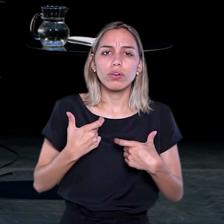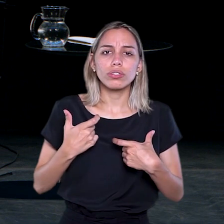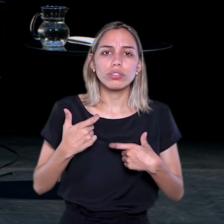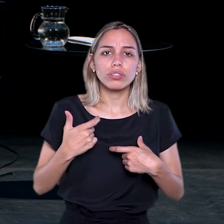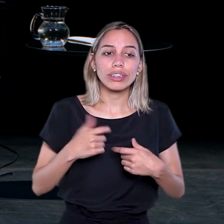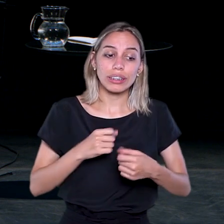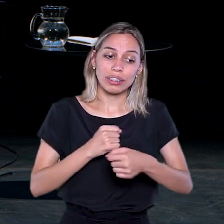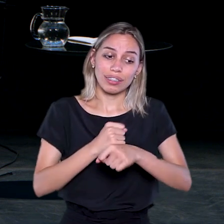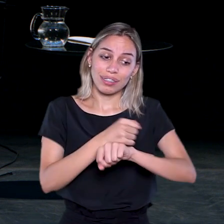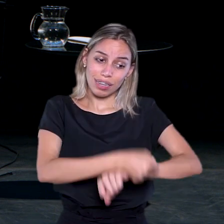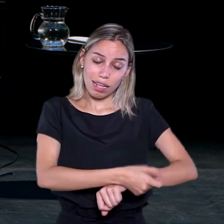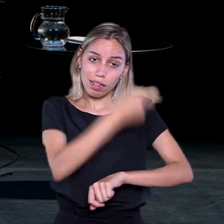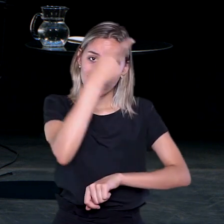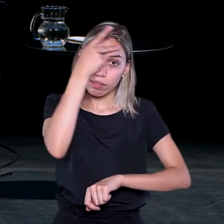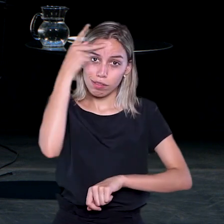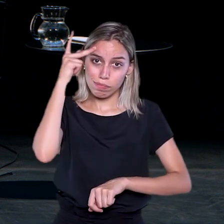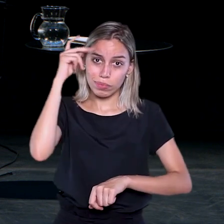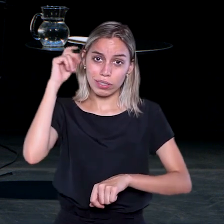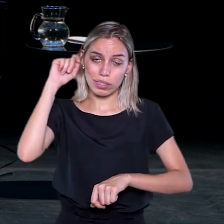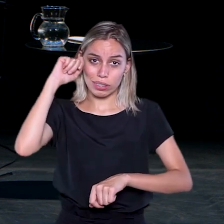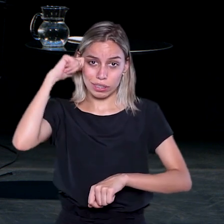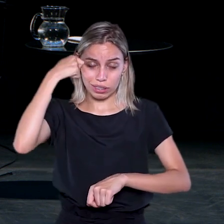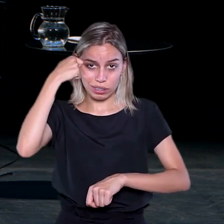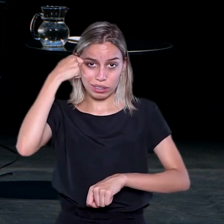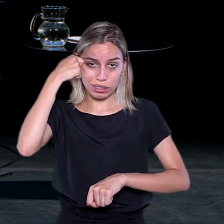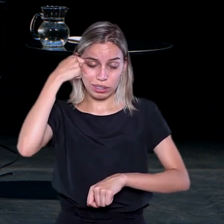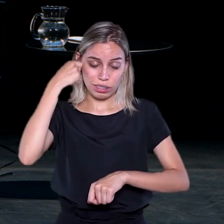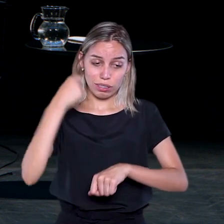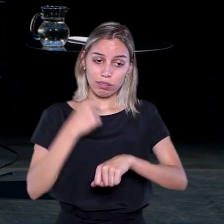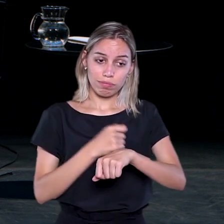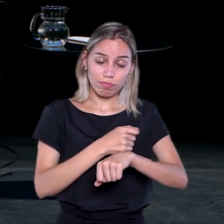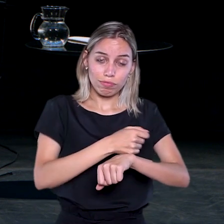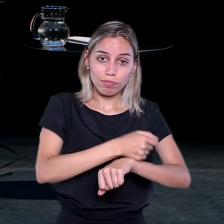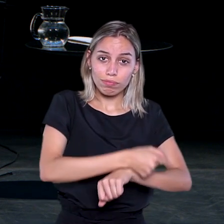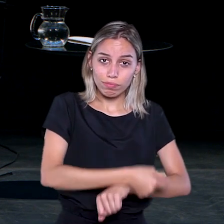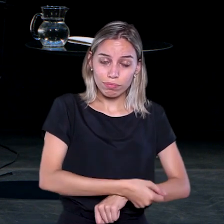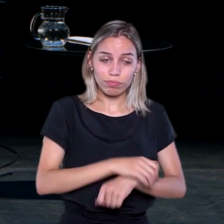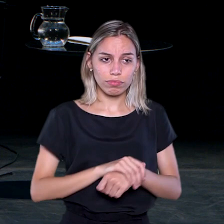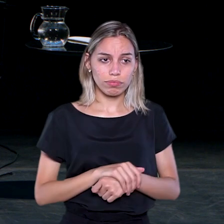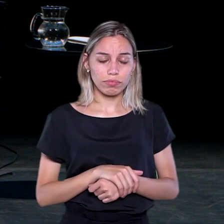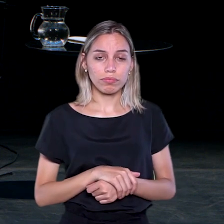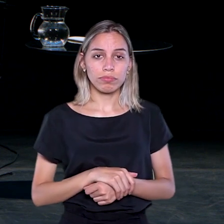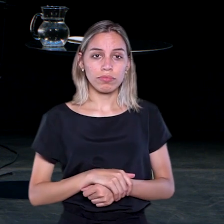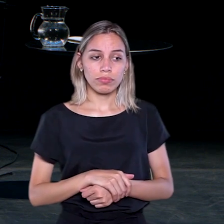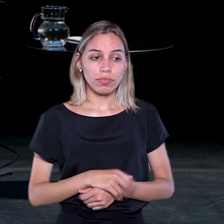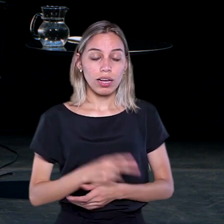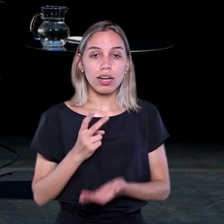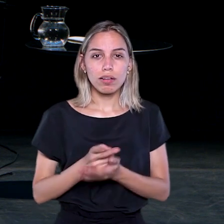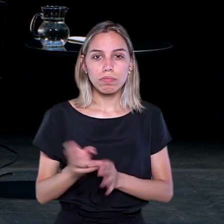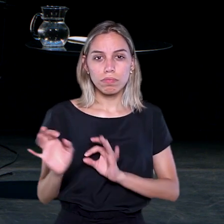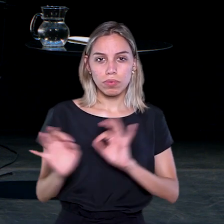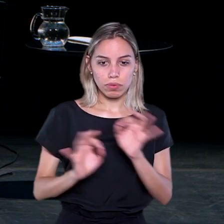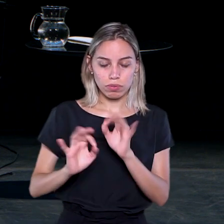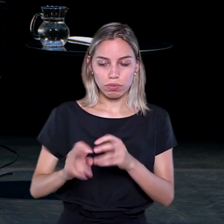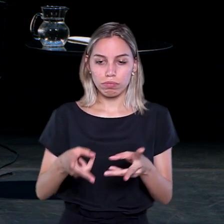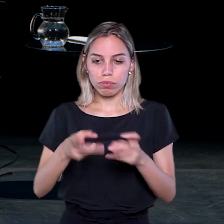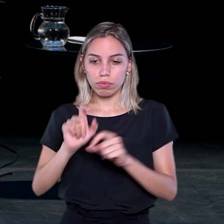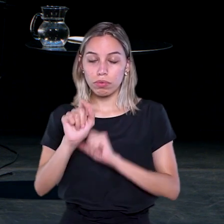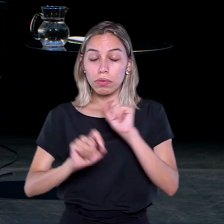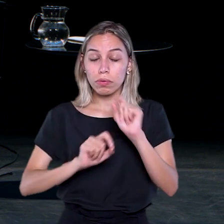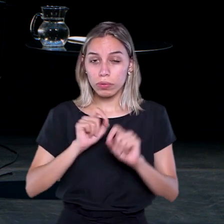De onde é, então, que pessoas negras tomam impulso para ascender socialmente? Essa mesma organização vai